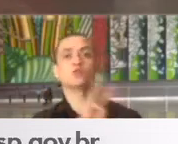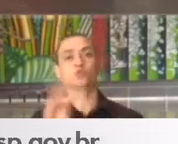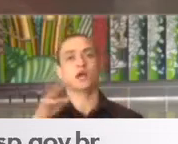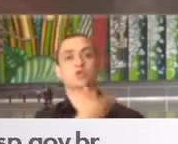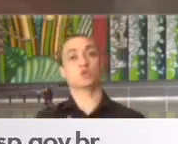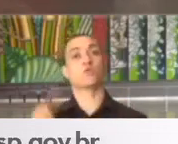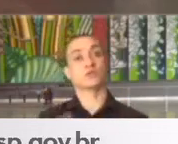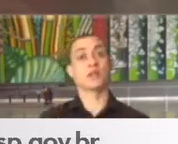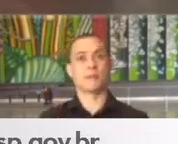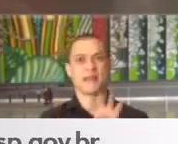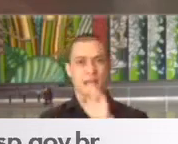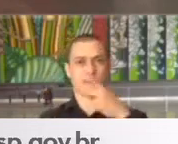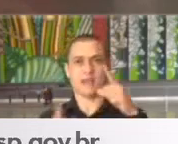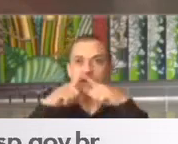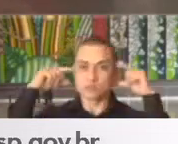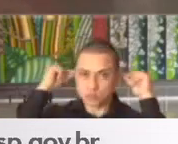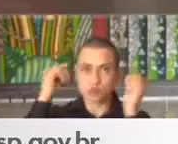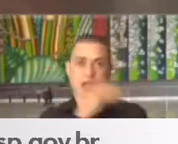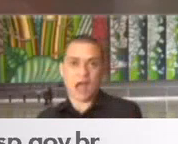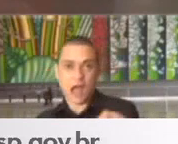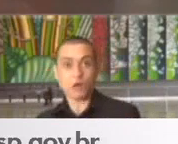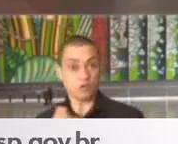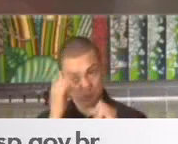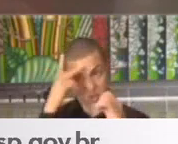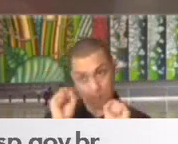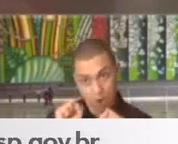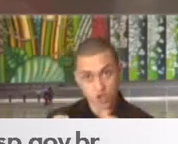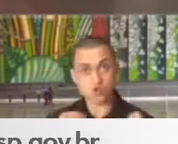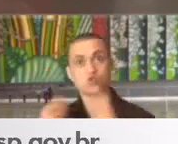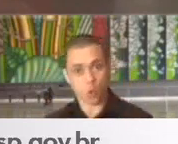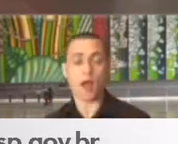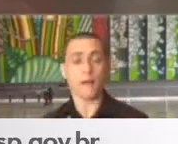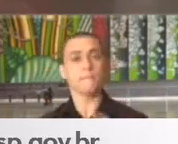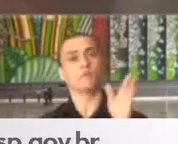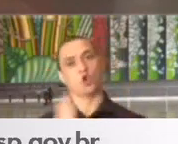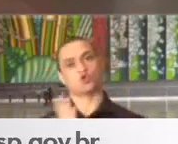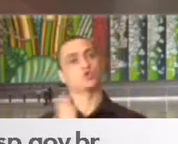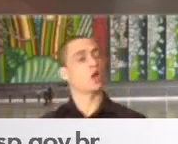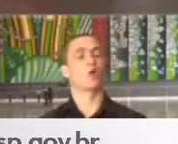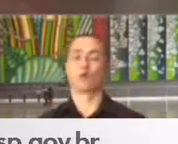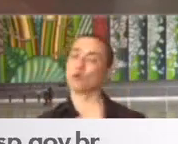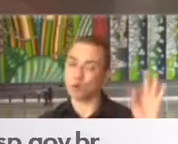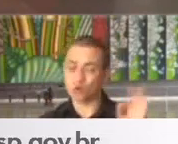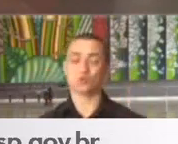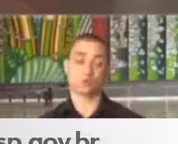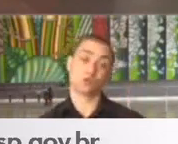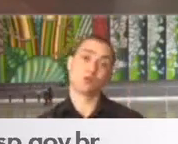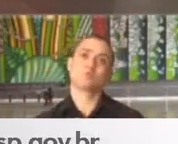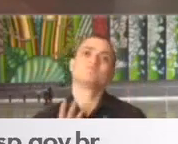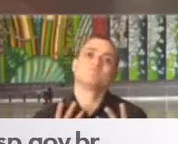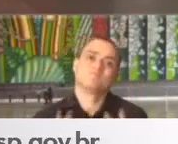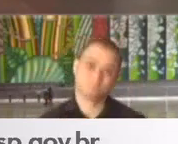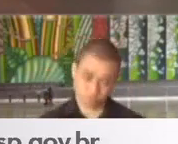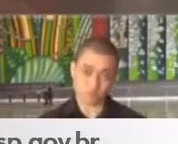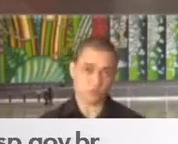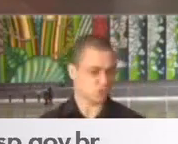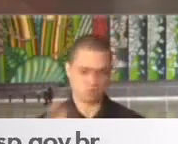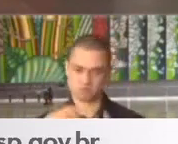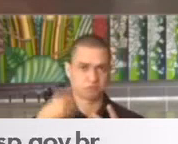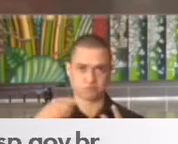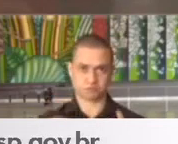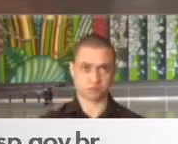individual e de álcool gel. Os que puderem contribuir, essa contribuição será bem-vinda nestes itens e